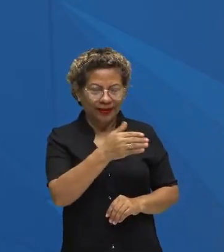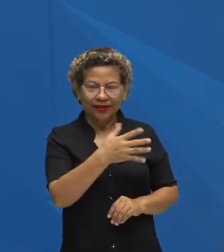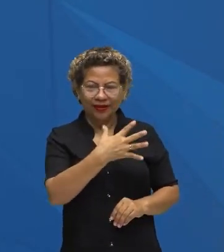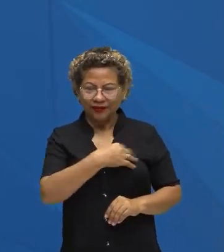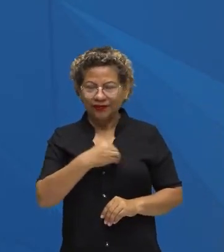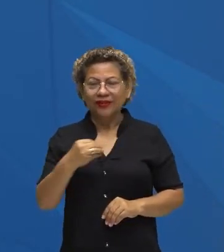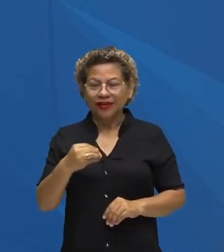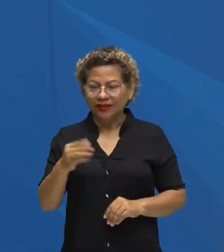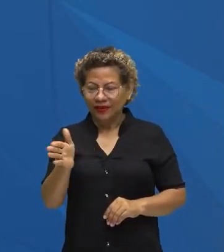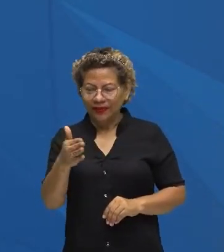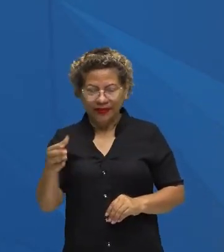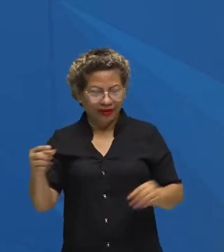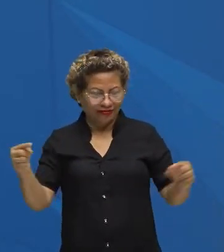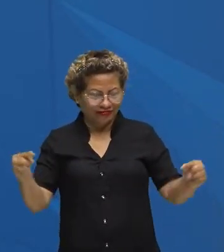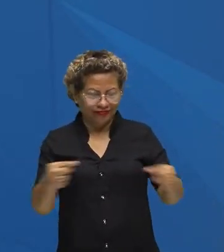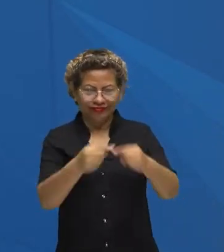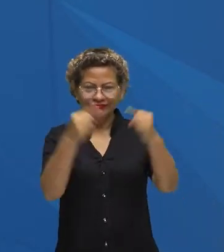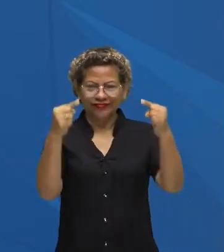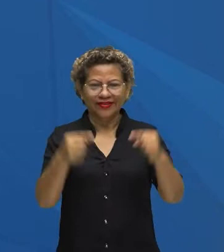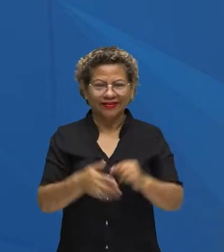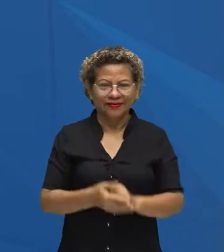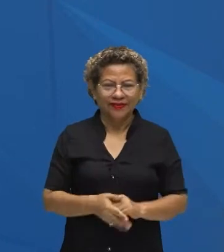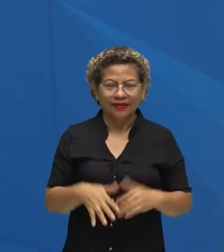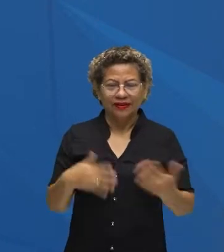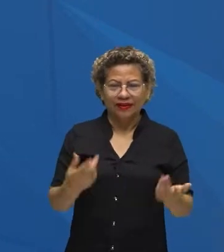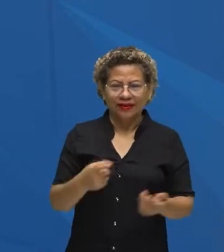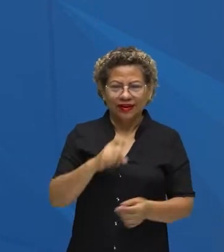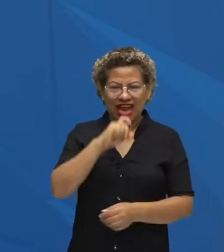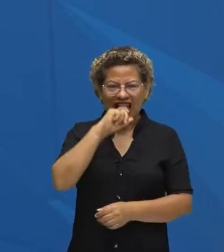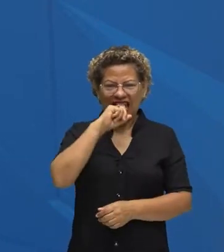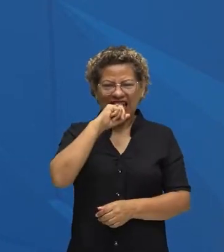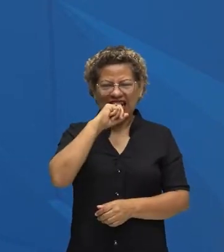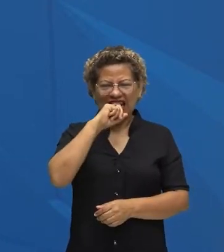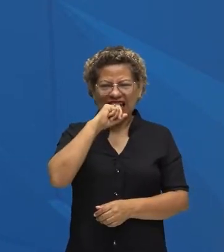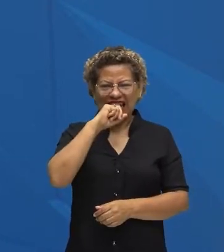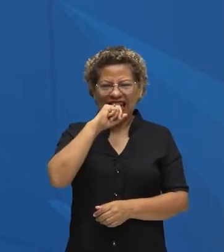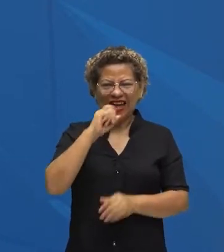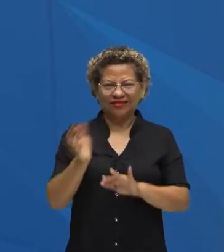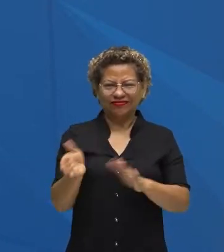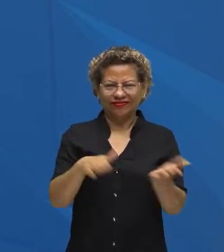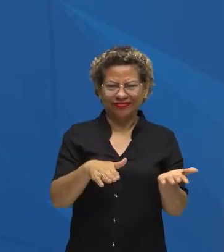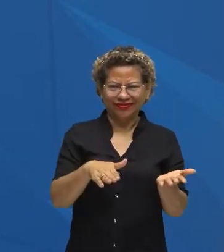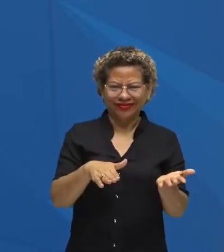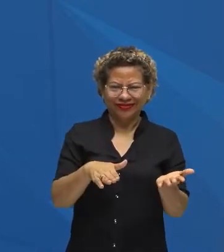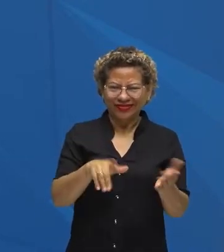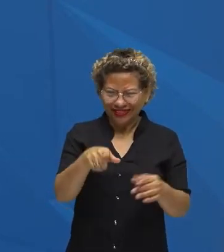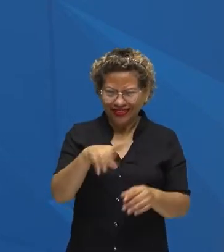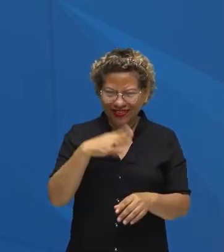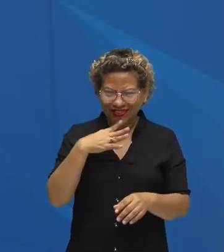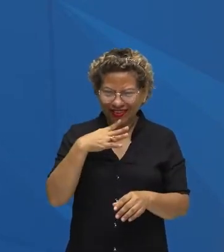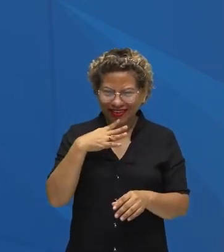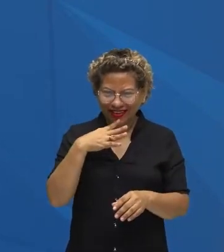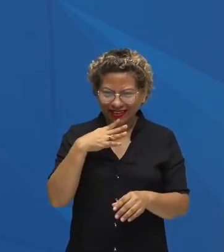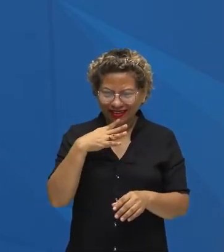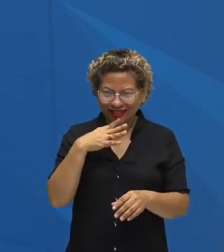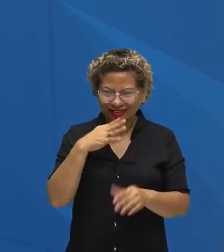espertos em relação aí à inveja mata. Olha só, esse daí, a inveja mata. E aí a galera, ó,